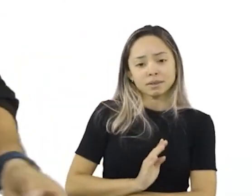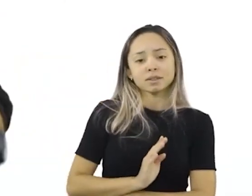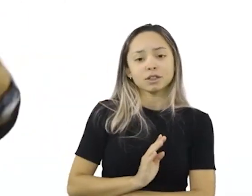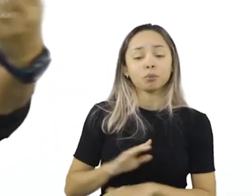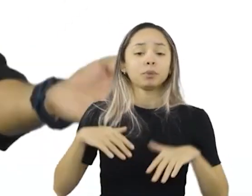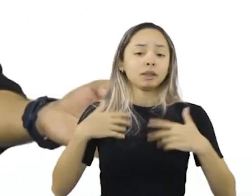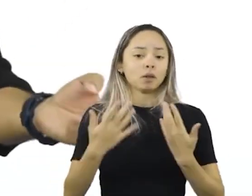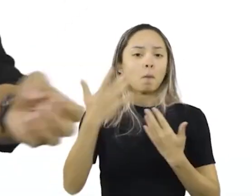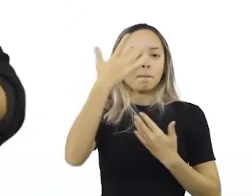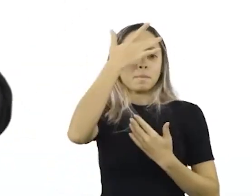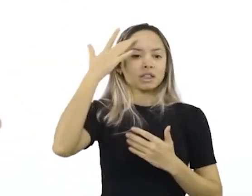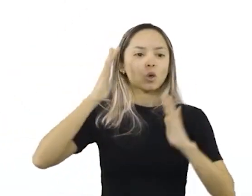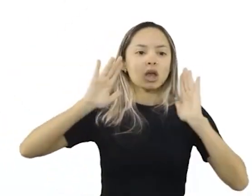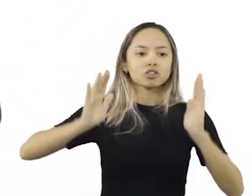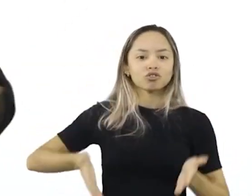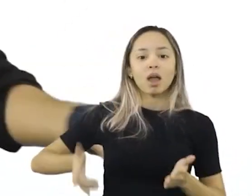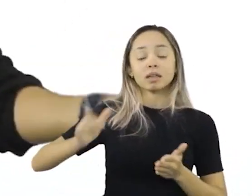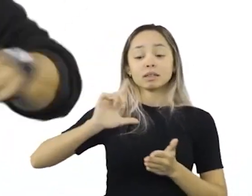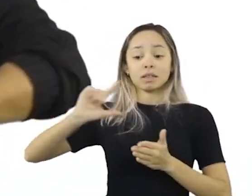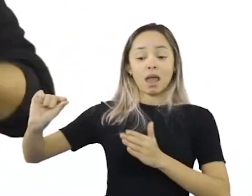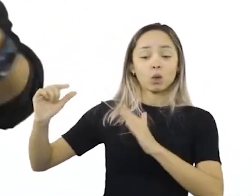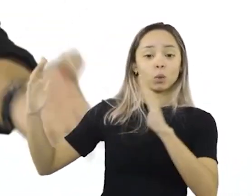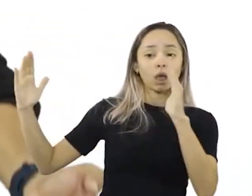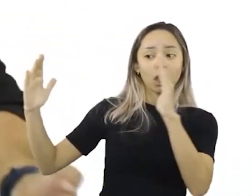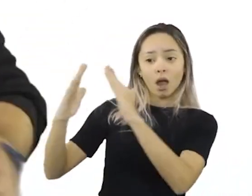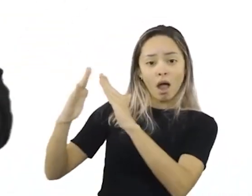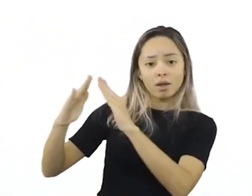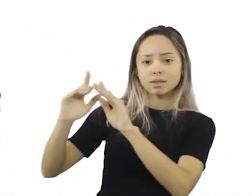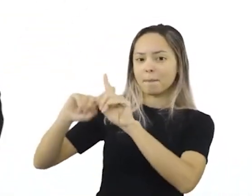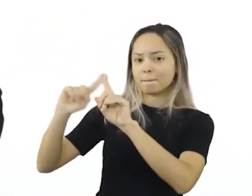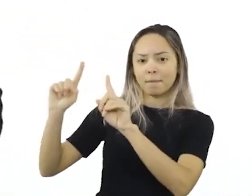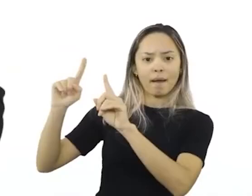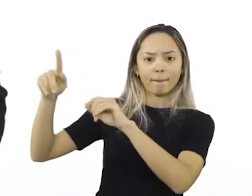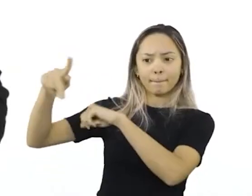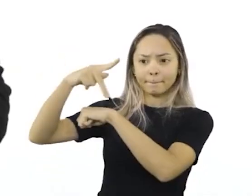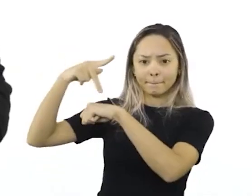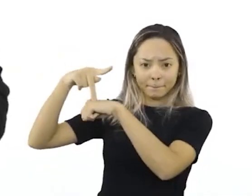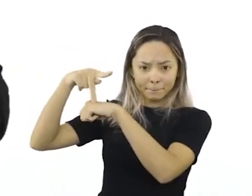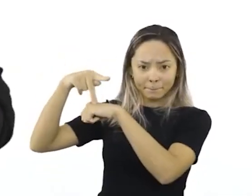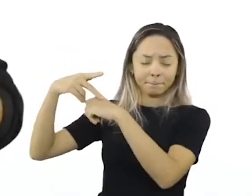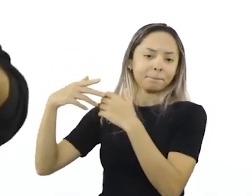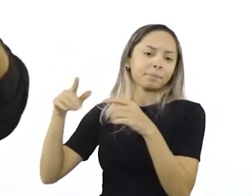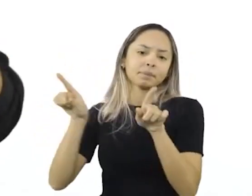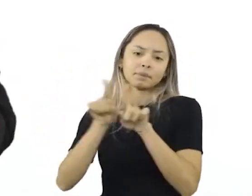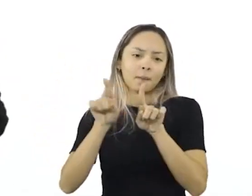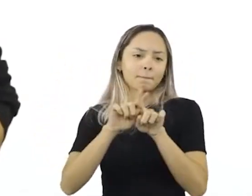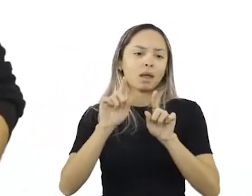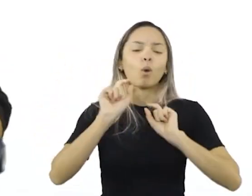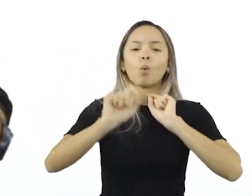deslocados internos, pessoas que já saíram de casa, mas não conseguem nem sair dos seus países, a